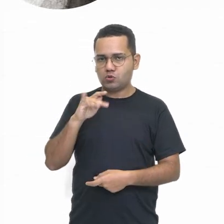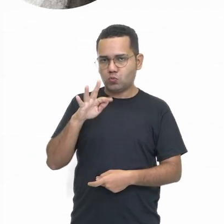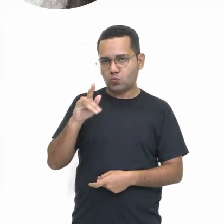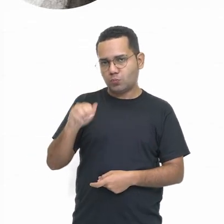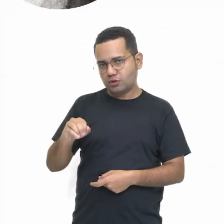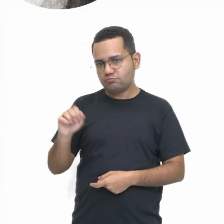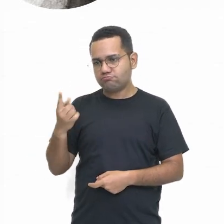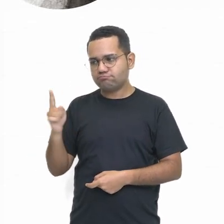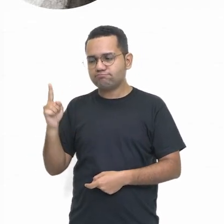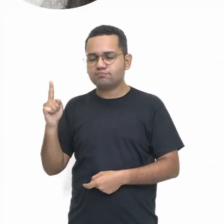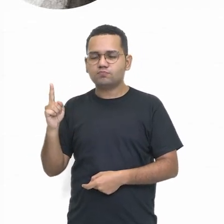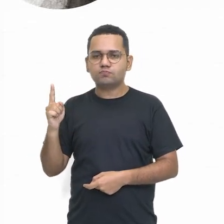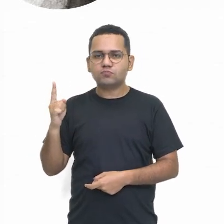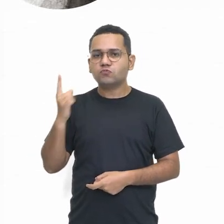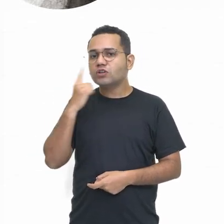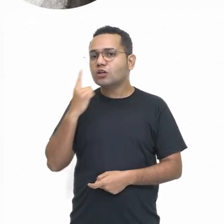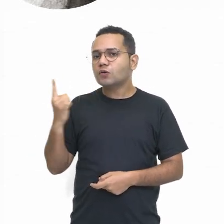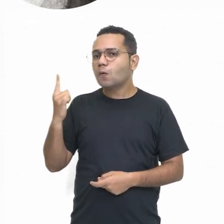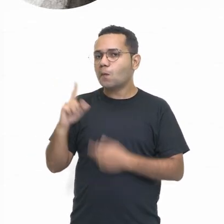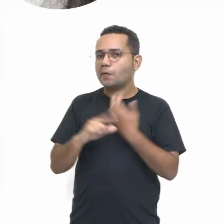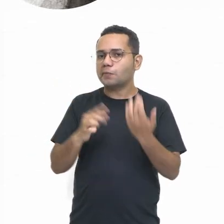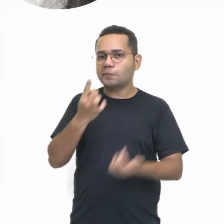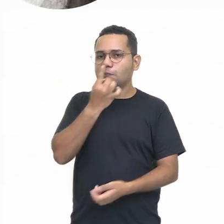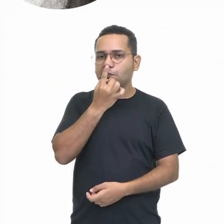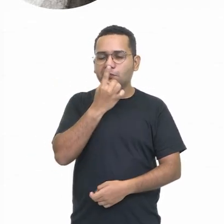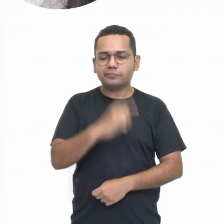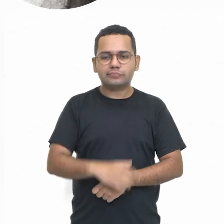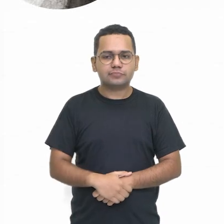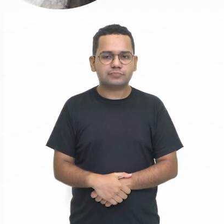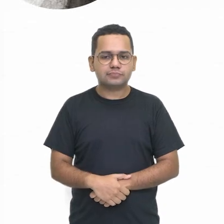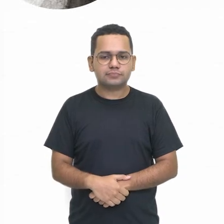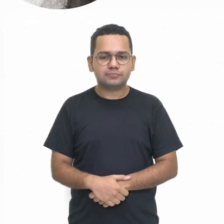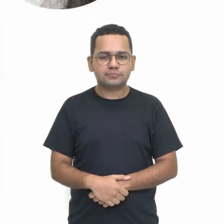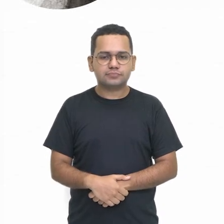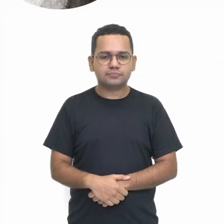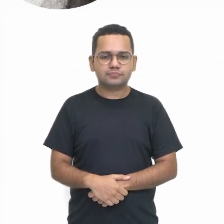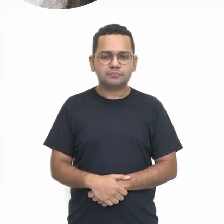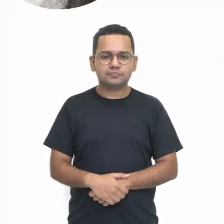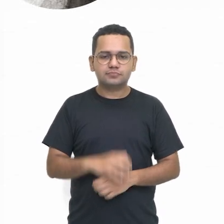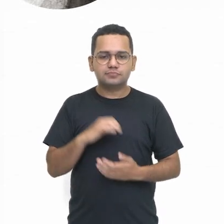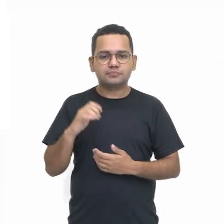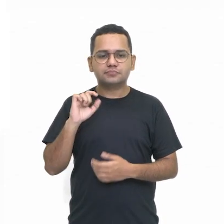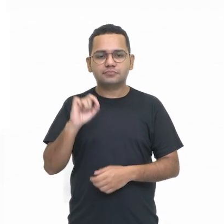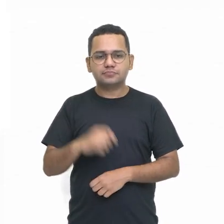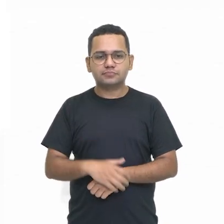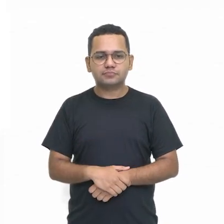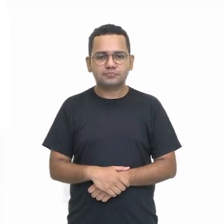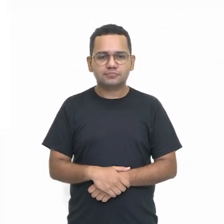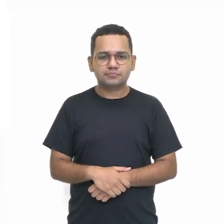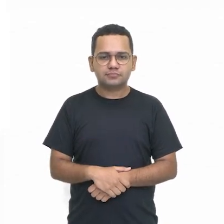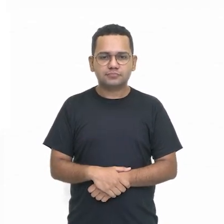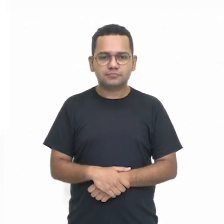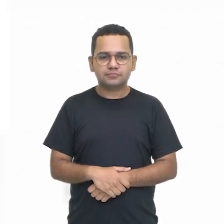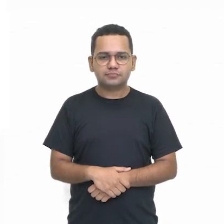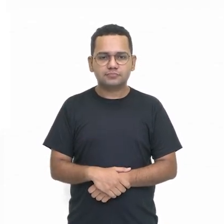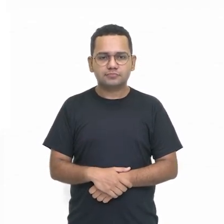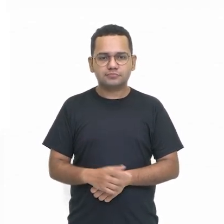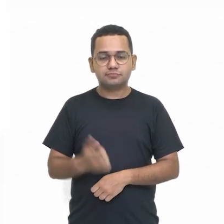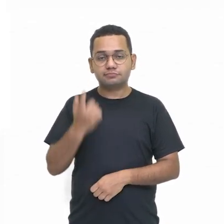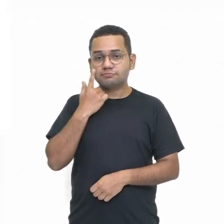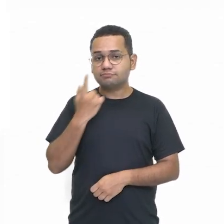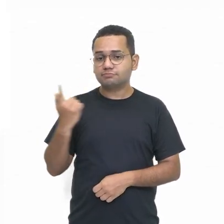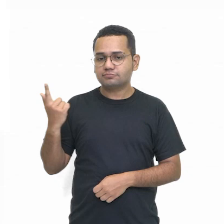essa imagem que lembra bem a estrada até o Homo sapiens, né, na nossa próxima cartela.